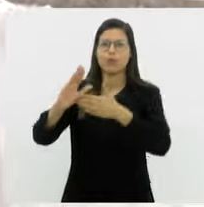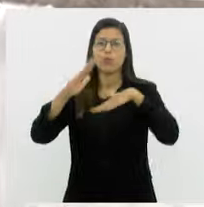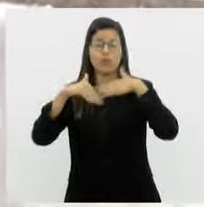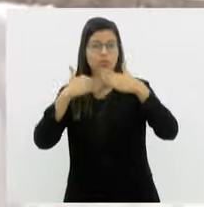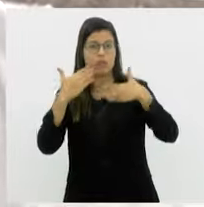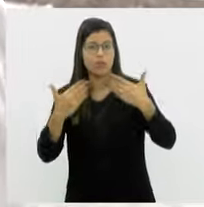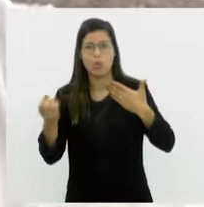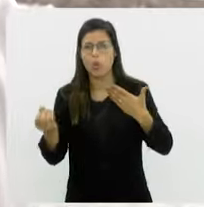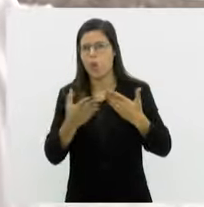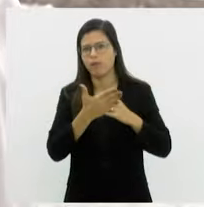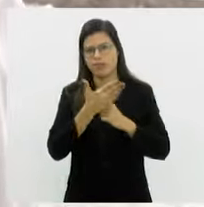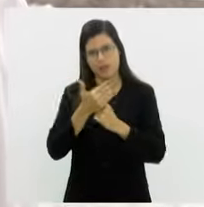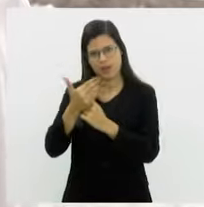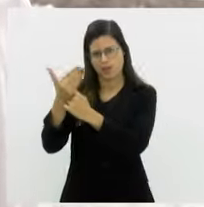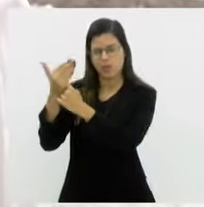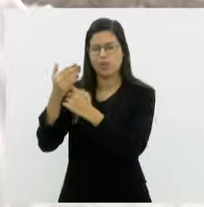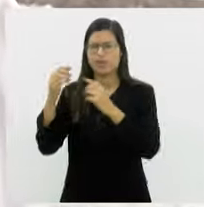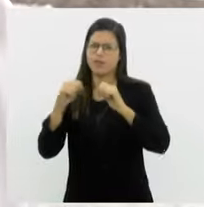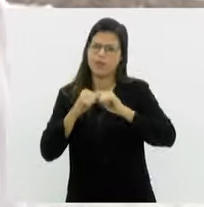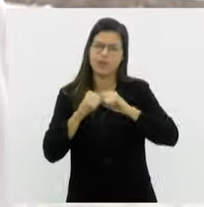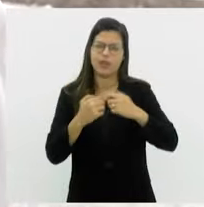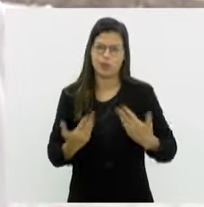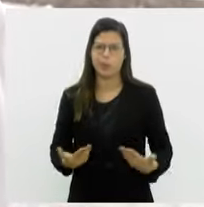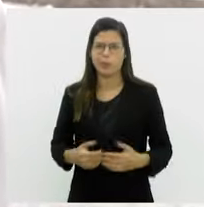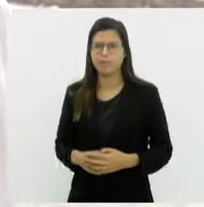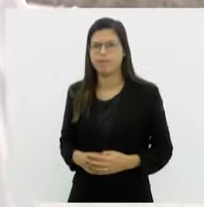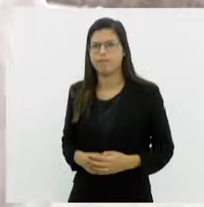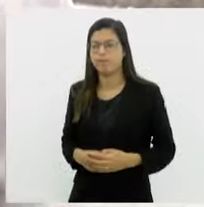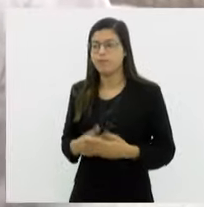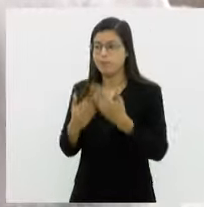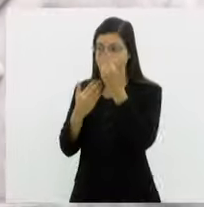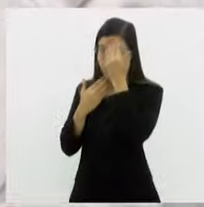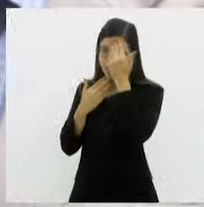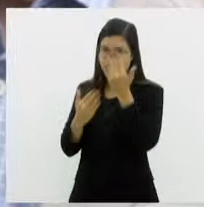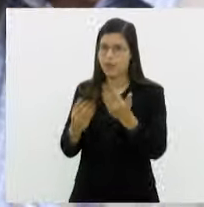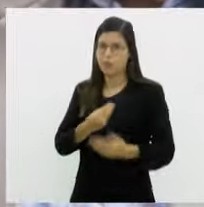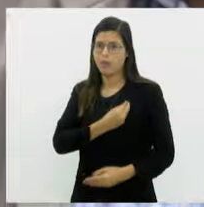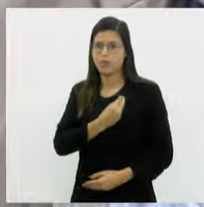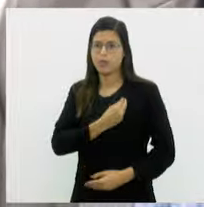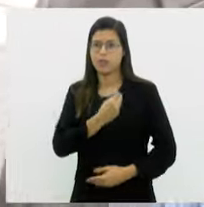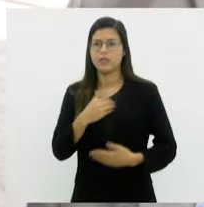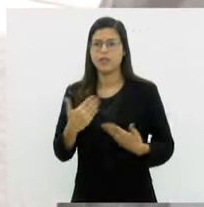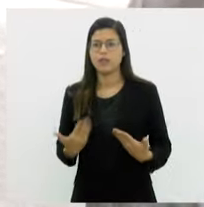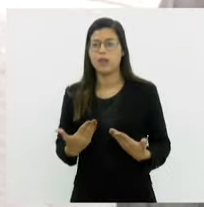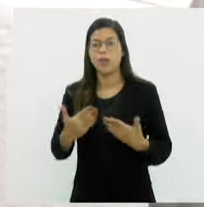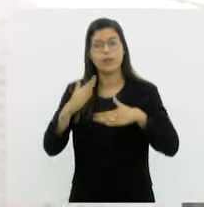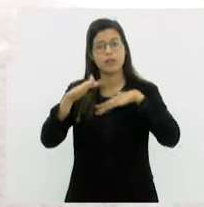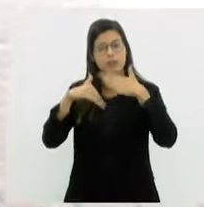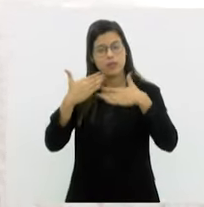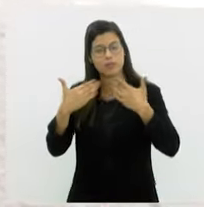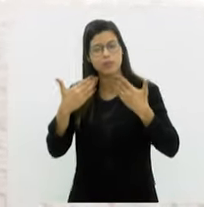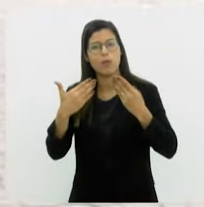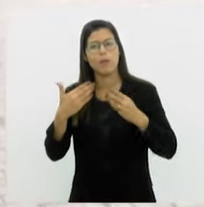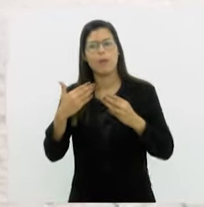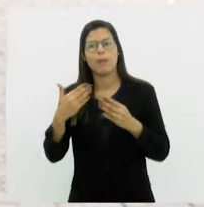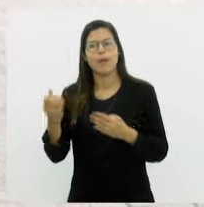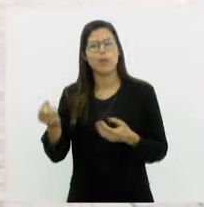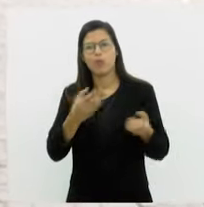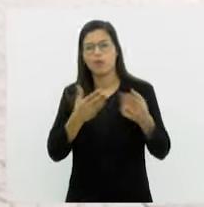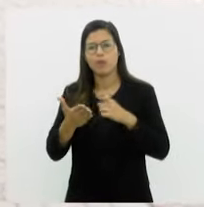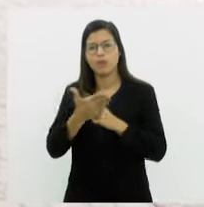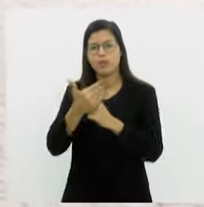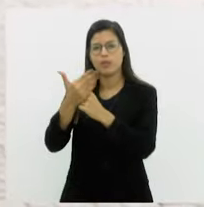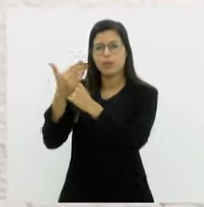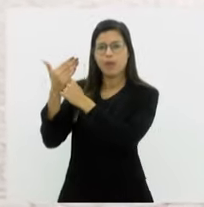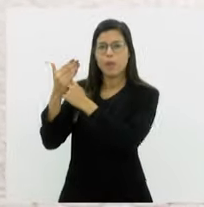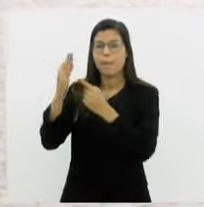novas tecnologias. Isso nós temos feito. Muito obrigado pela participação, seu Sérgio. Esse desenvolvimento, essa modernização também é para